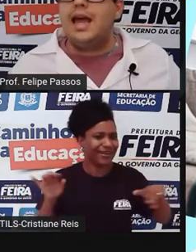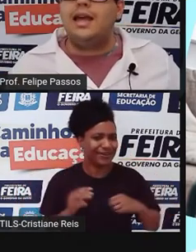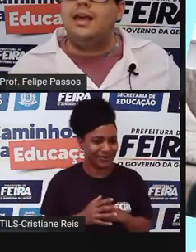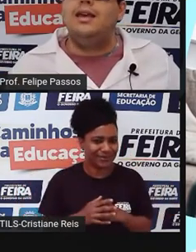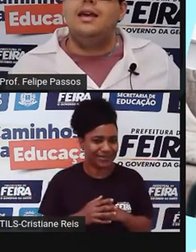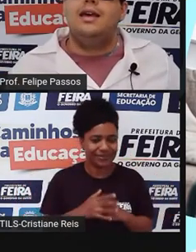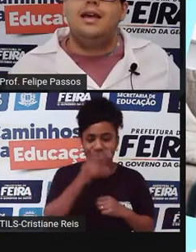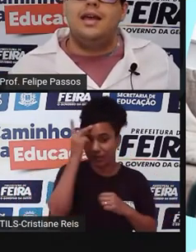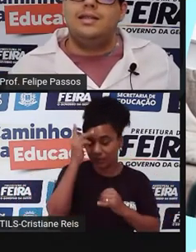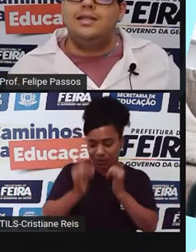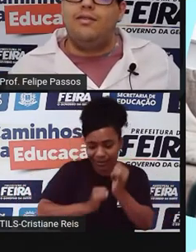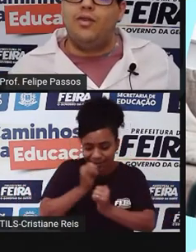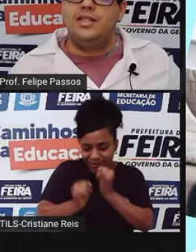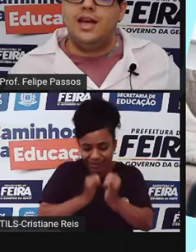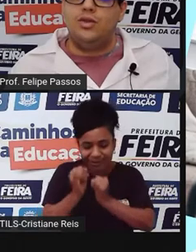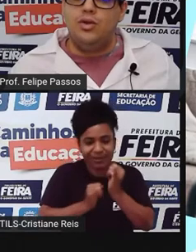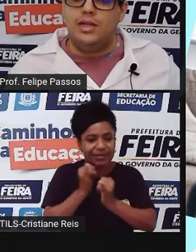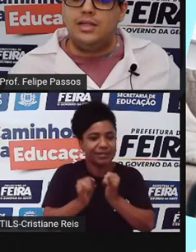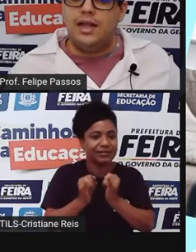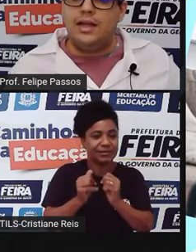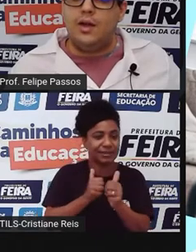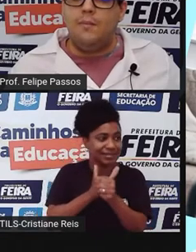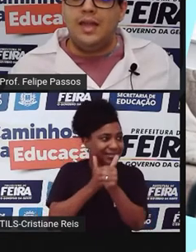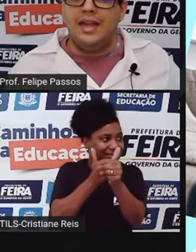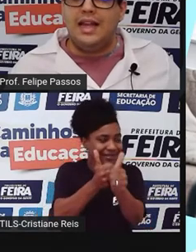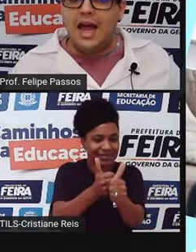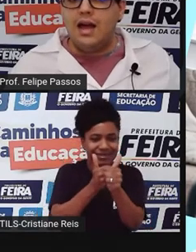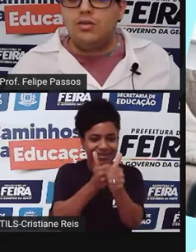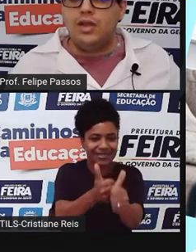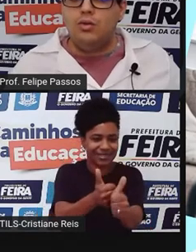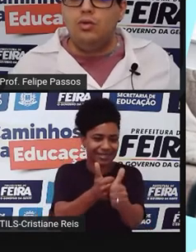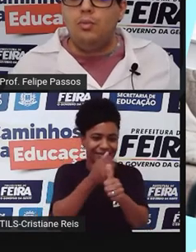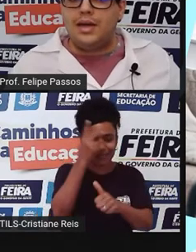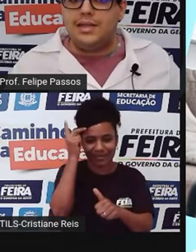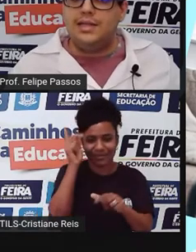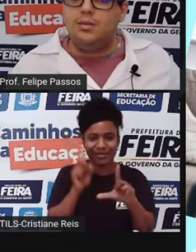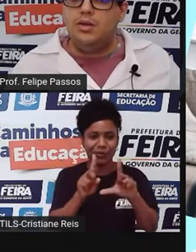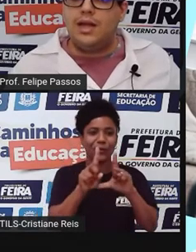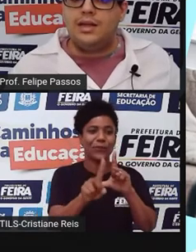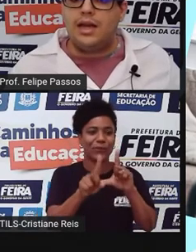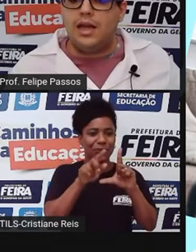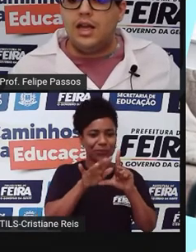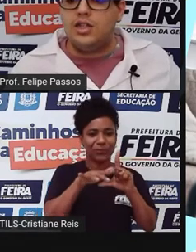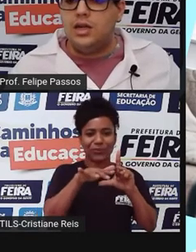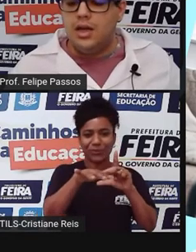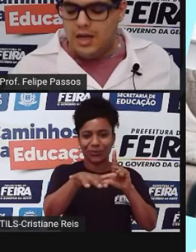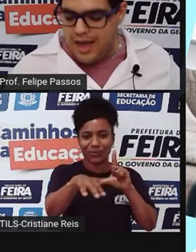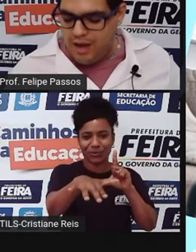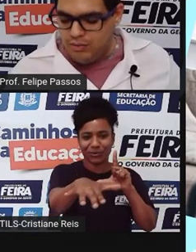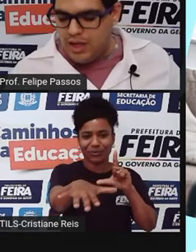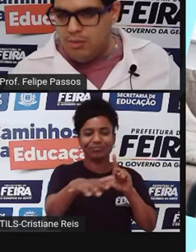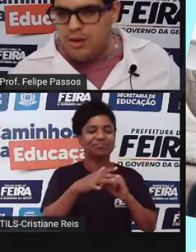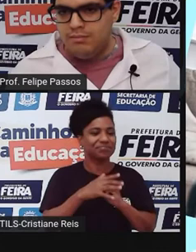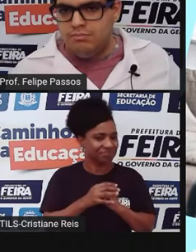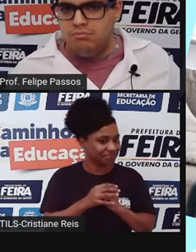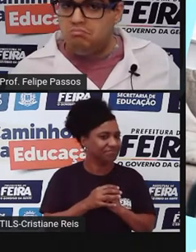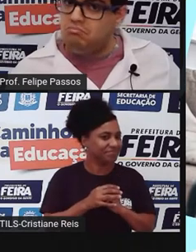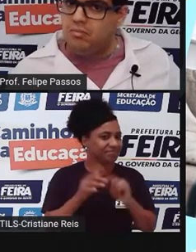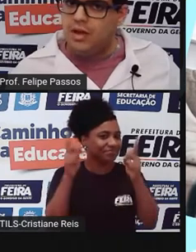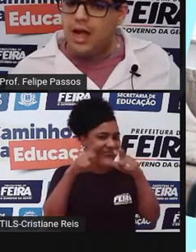eles seguem esses influenciadores, né? Então, criar conteúdo para ser exibido na internet é um